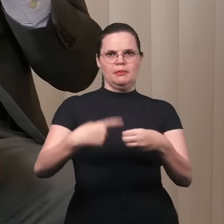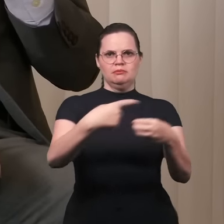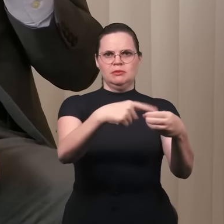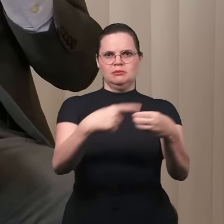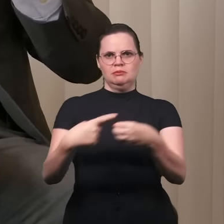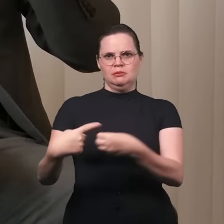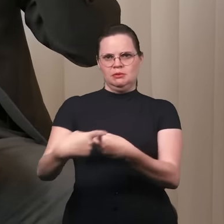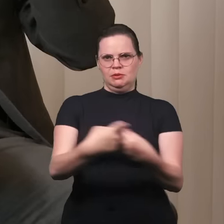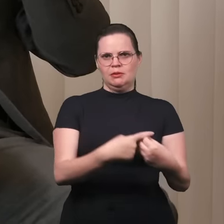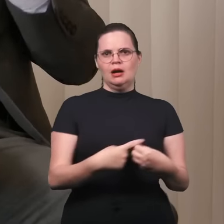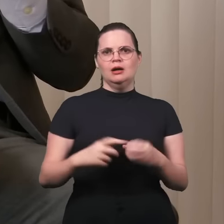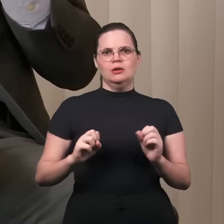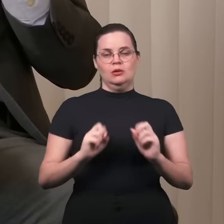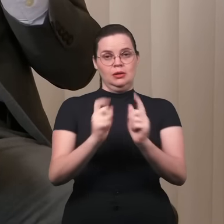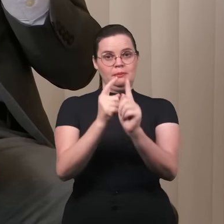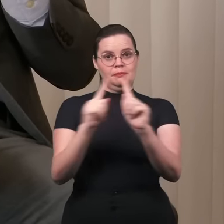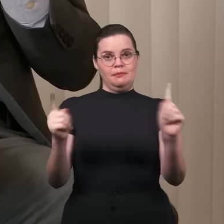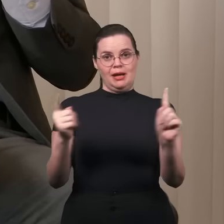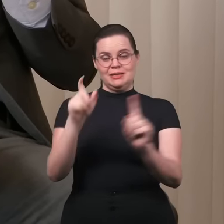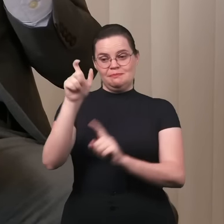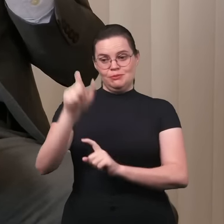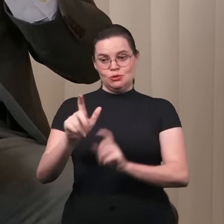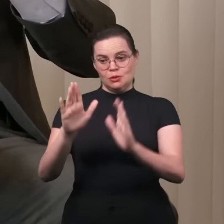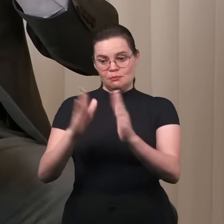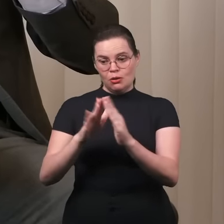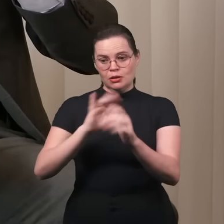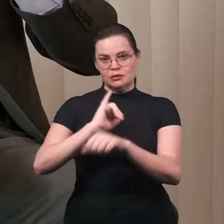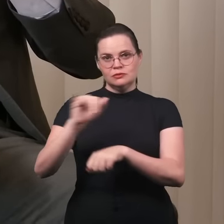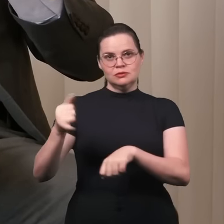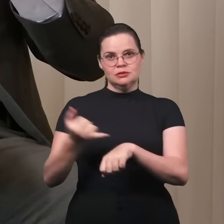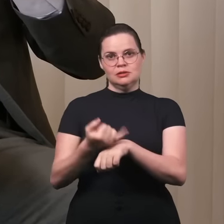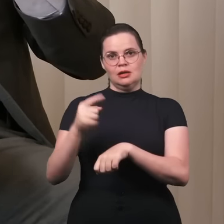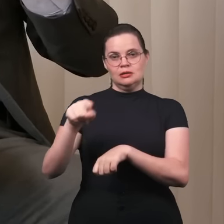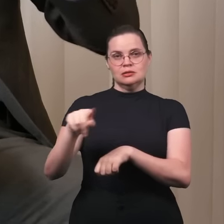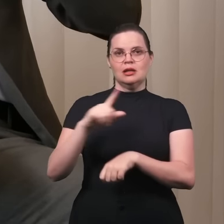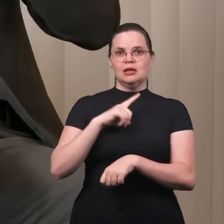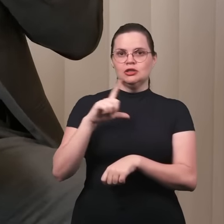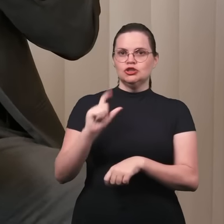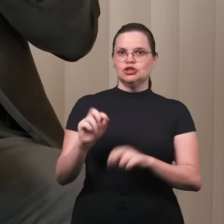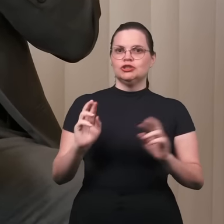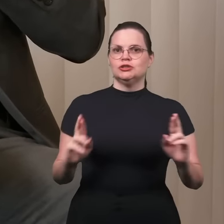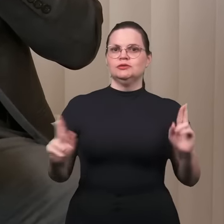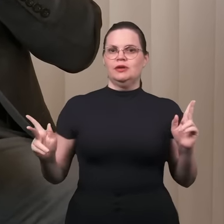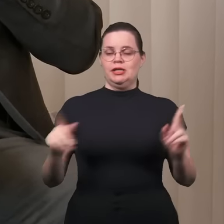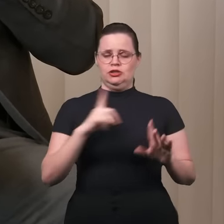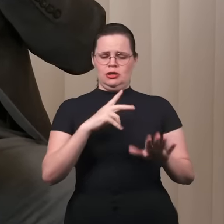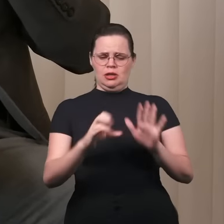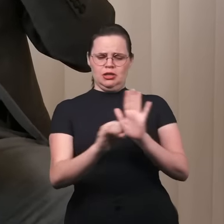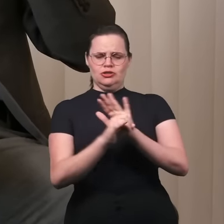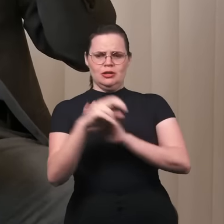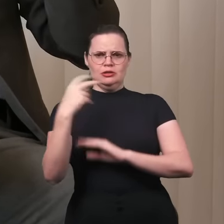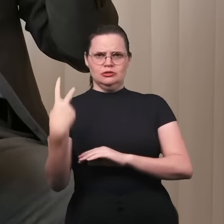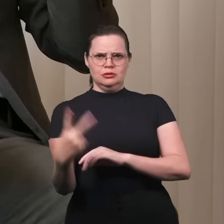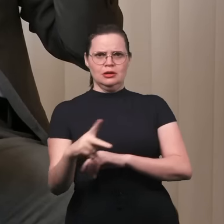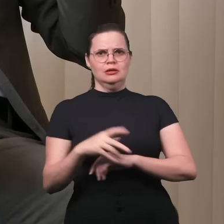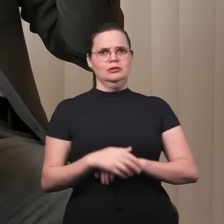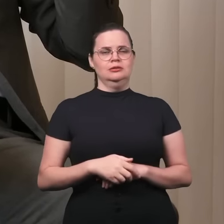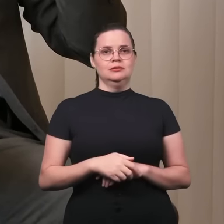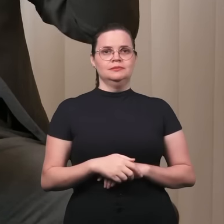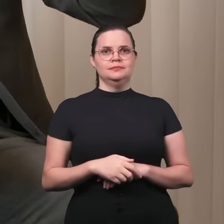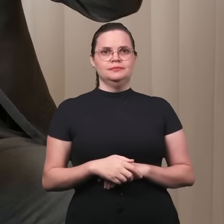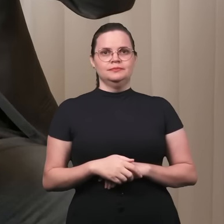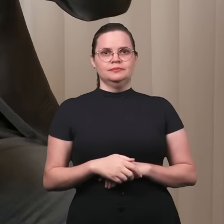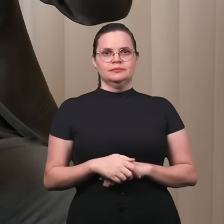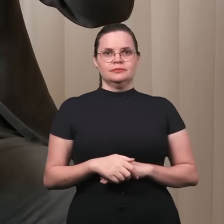diversas, mas aquele que habitava em Jerusalém era distinto. Ele tinha sua identidade, E por certo, aquele